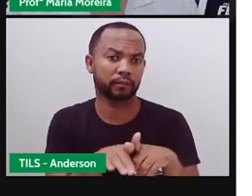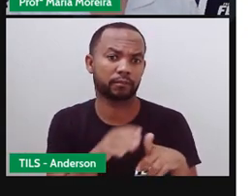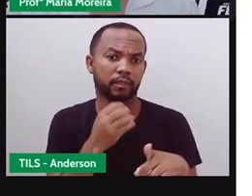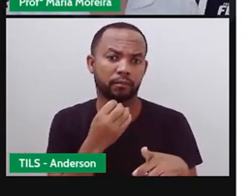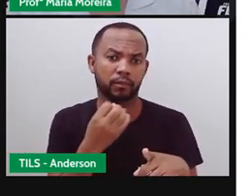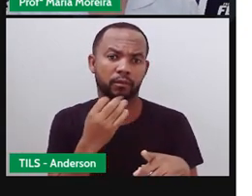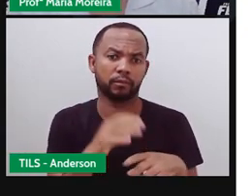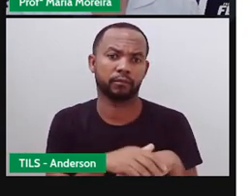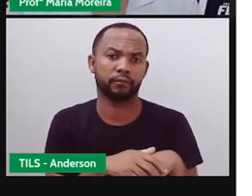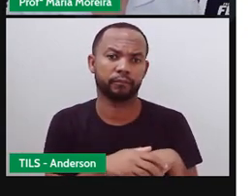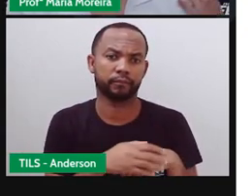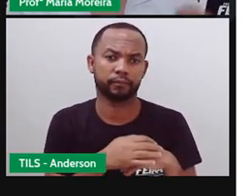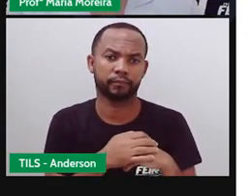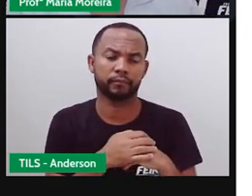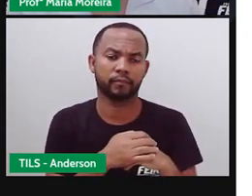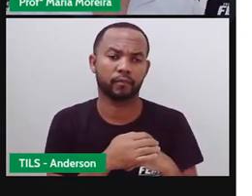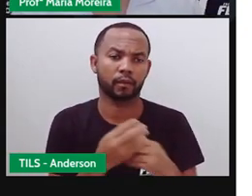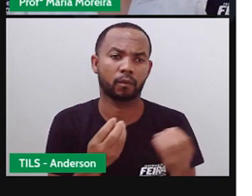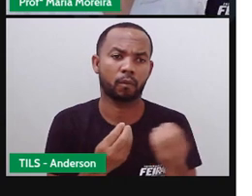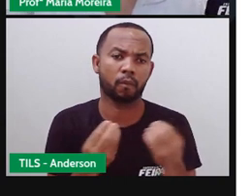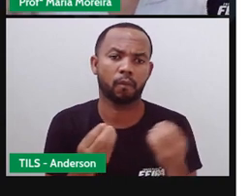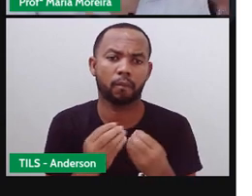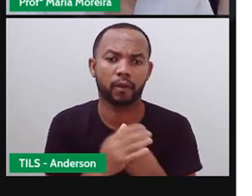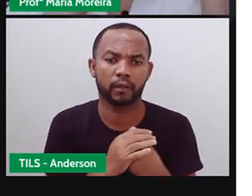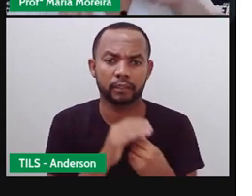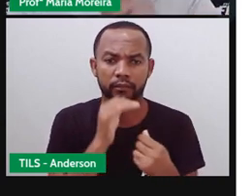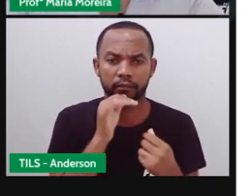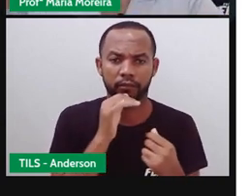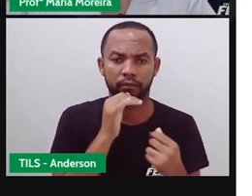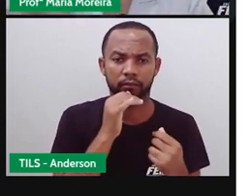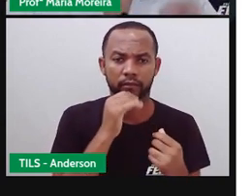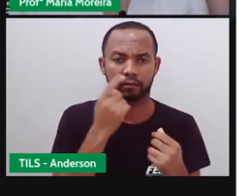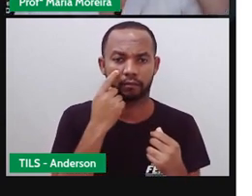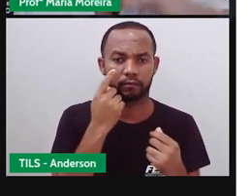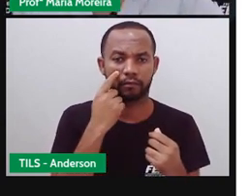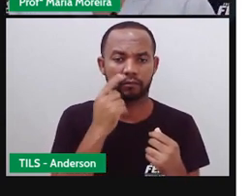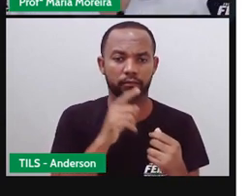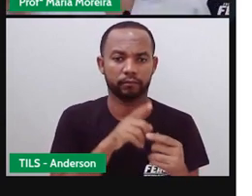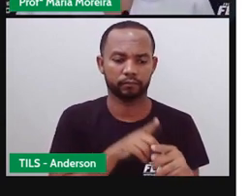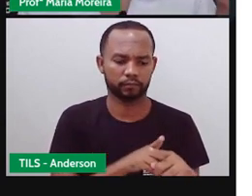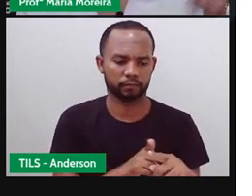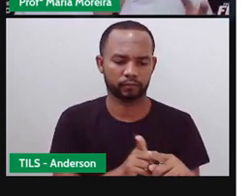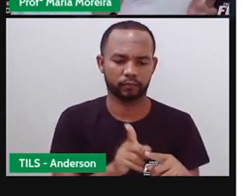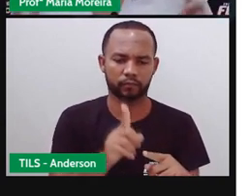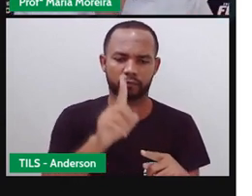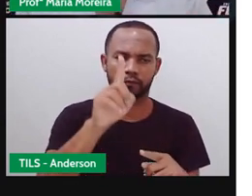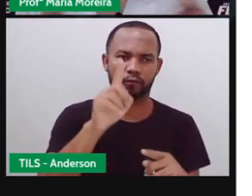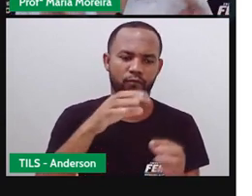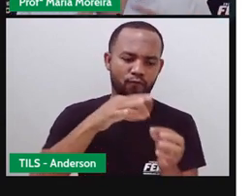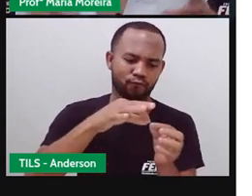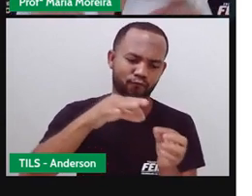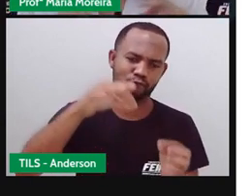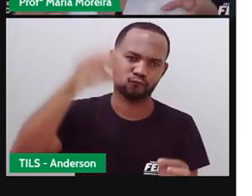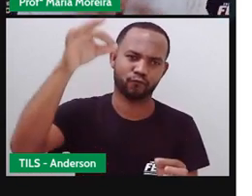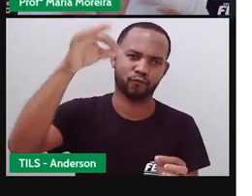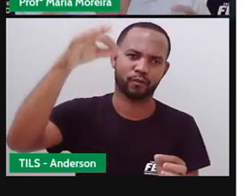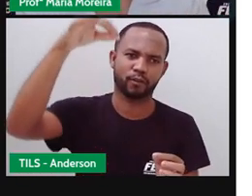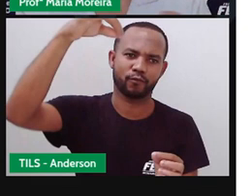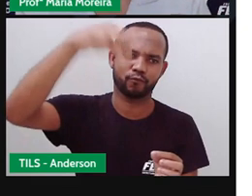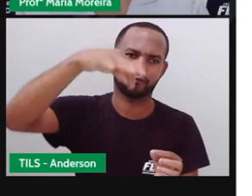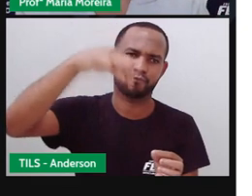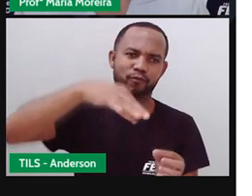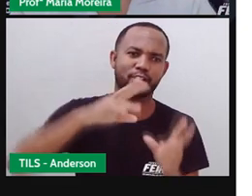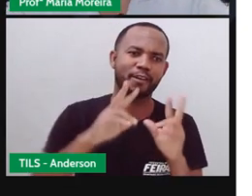ou prova não entendi sabe o que é isso as minhocas elas vão fazendo esses túneis né deixando a terra o que é um pouquinho mais